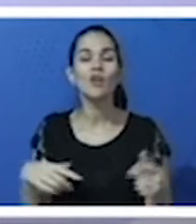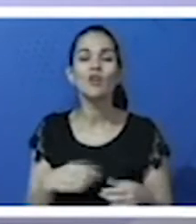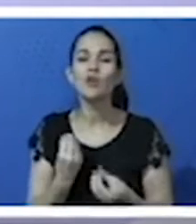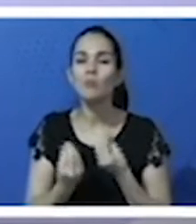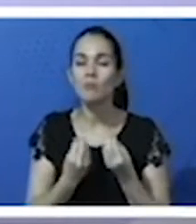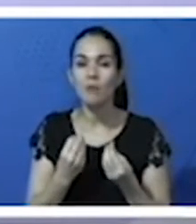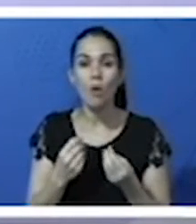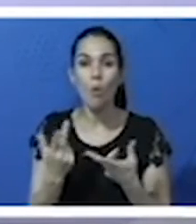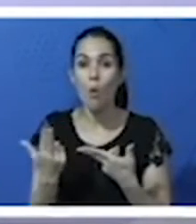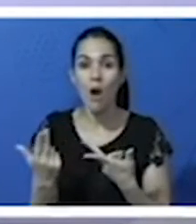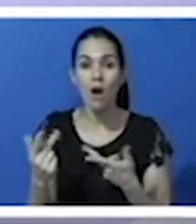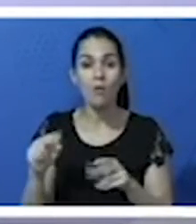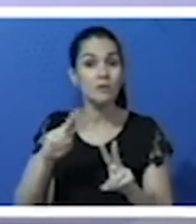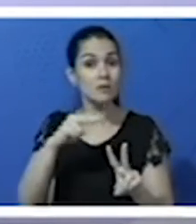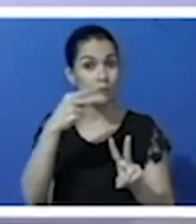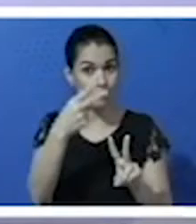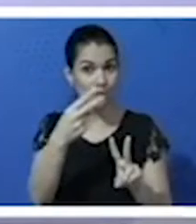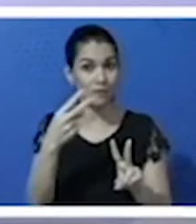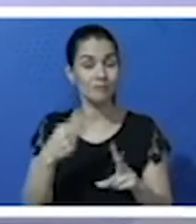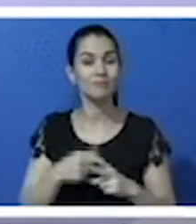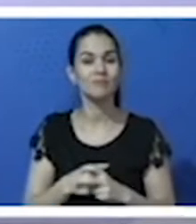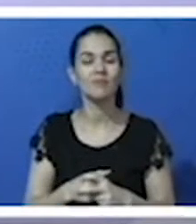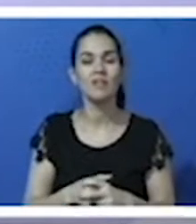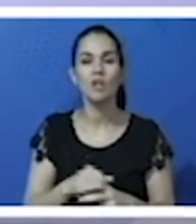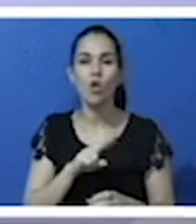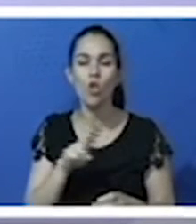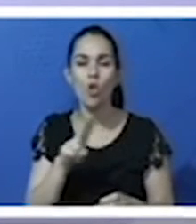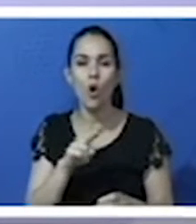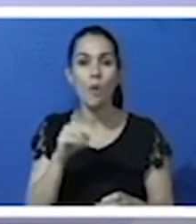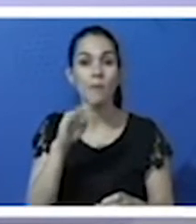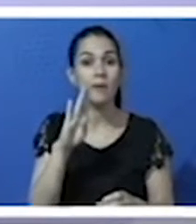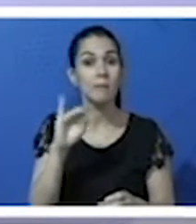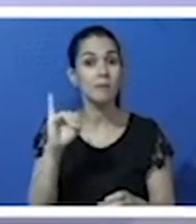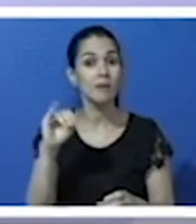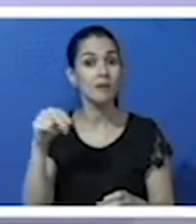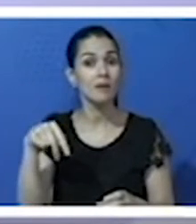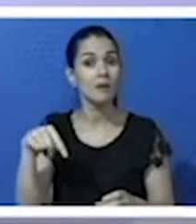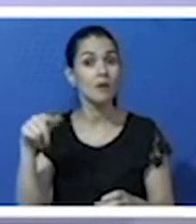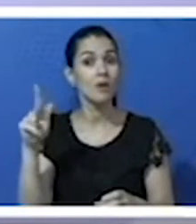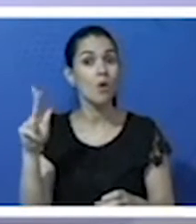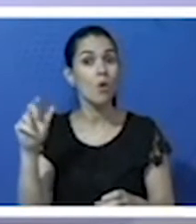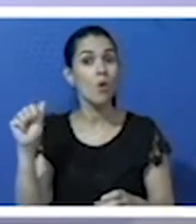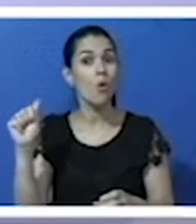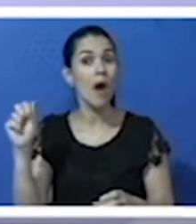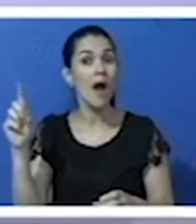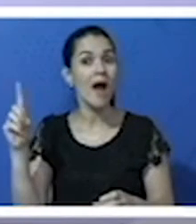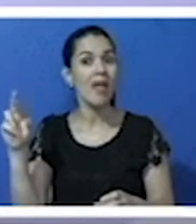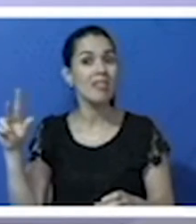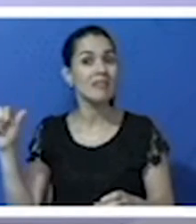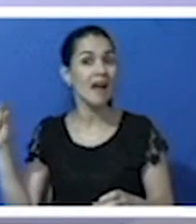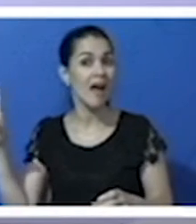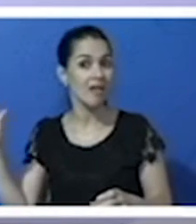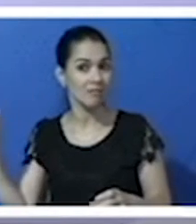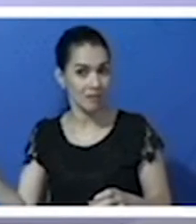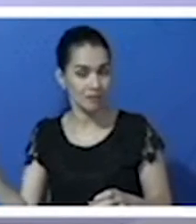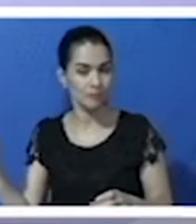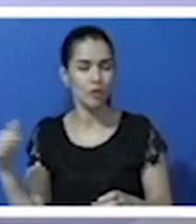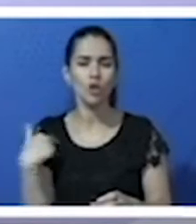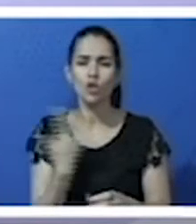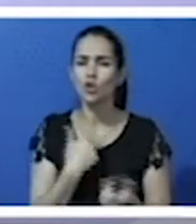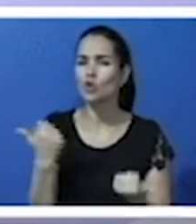do segundo grau. São chamadas equações biquadradas. Reduzir a do segundo grau é quando a gente